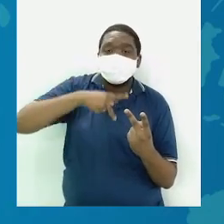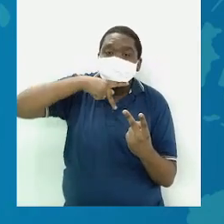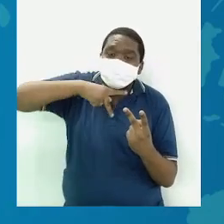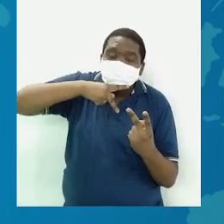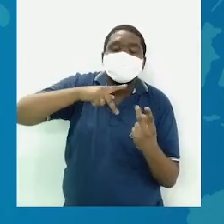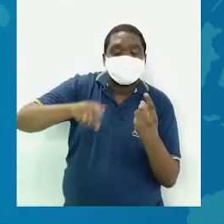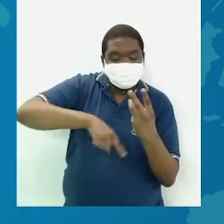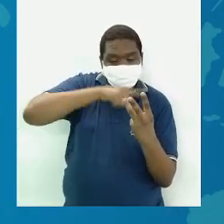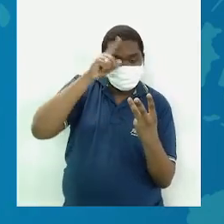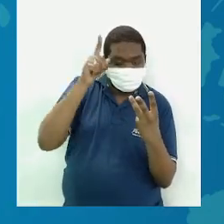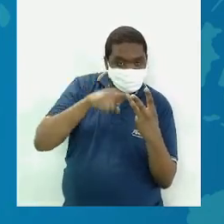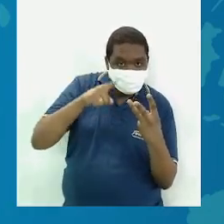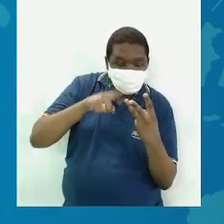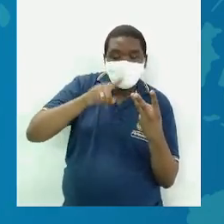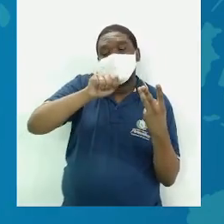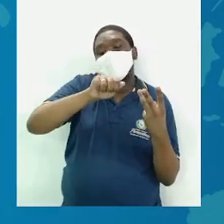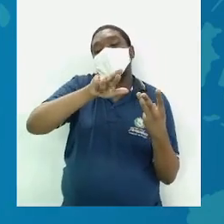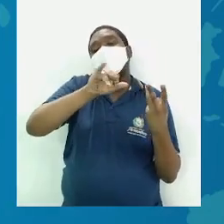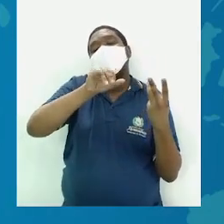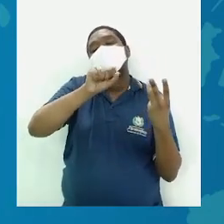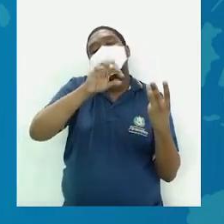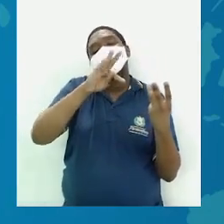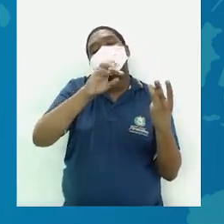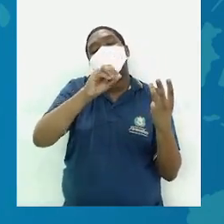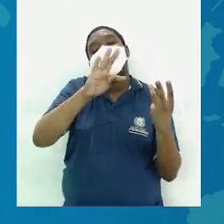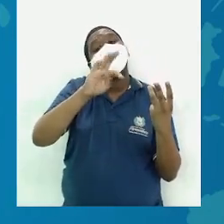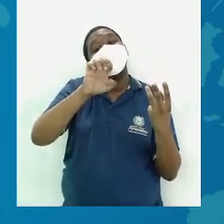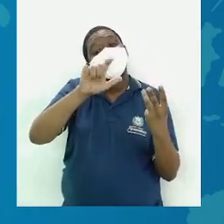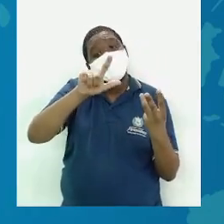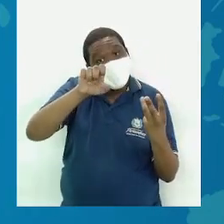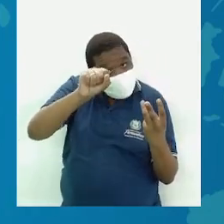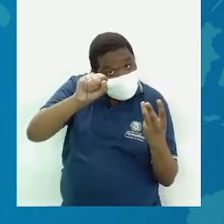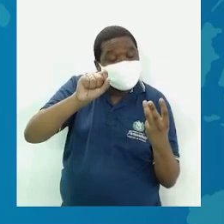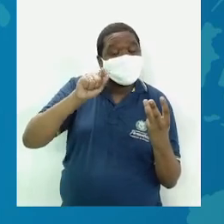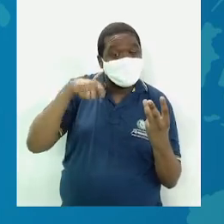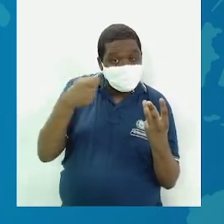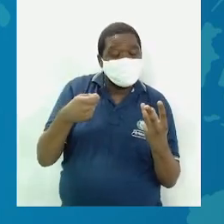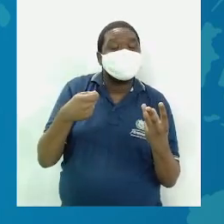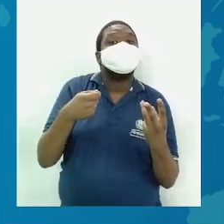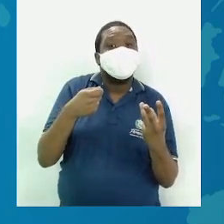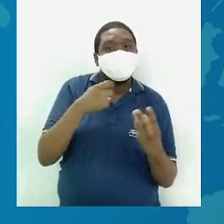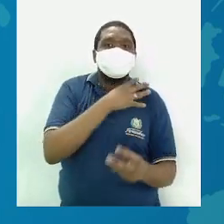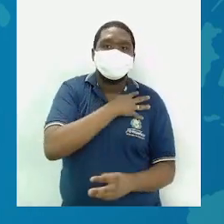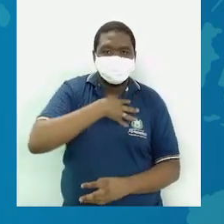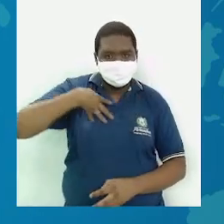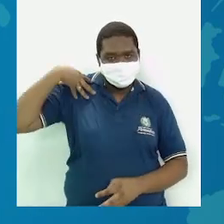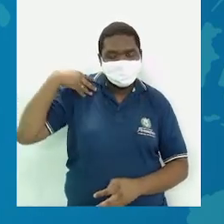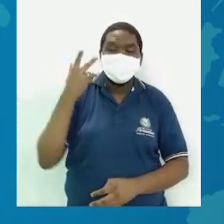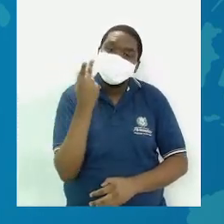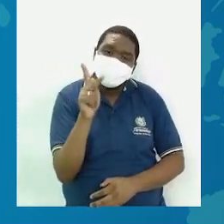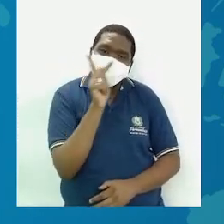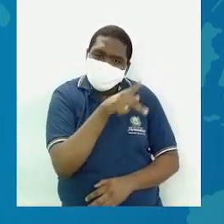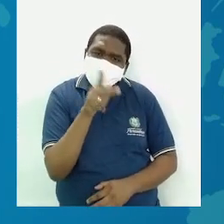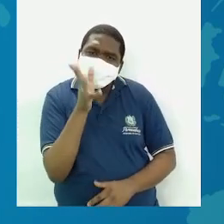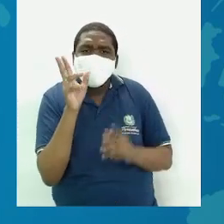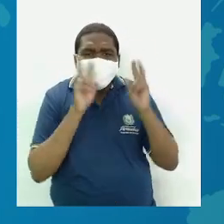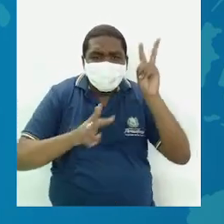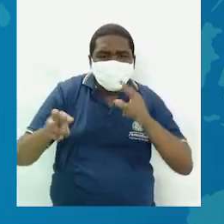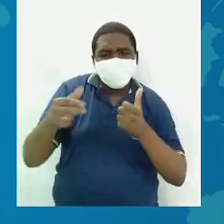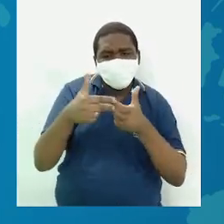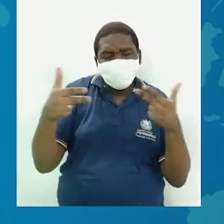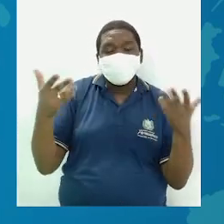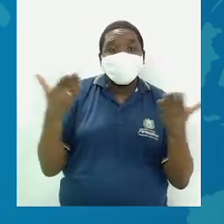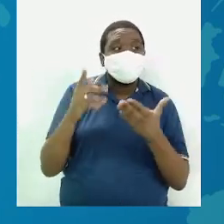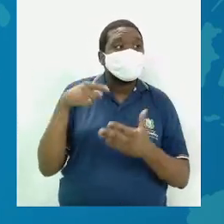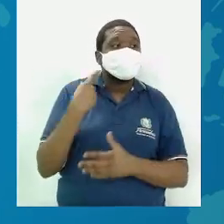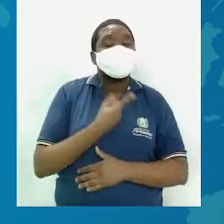escutou a respeito deles. Você já deve ter visto, lido alguma coisa, o seu professor aí na escola já deve ter dado aula sobre eles. E nós vamos hoje aqui